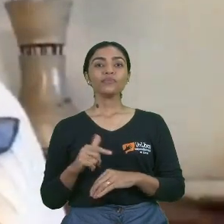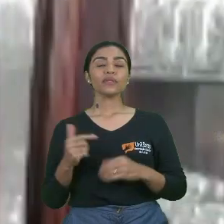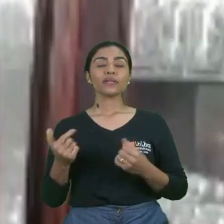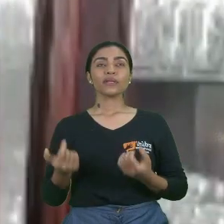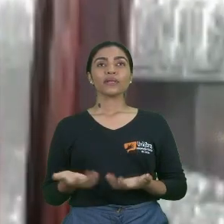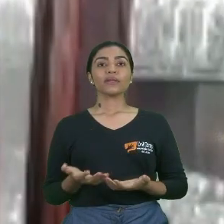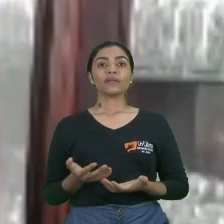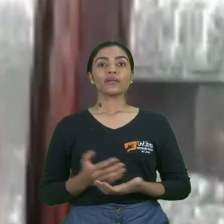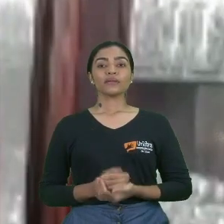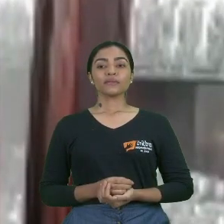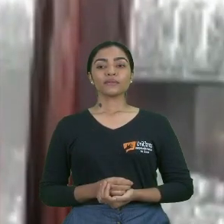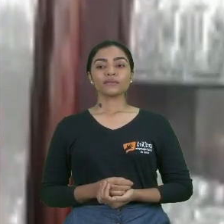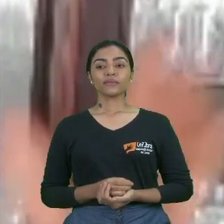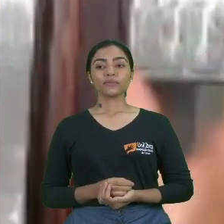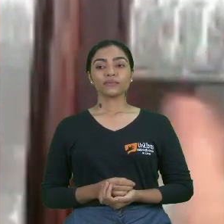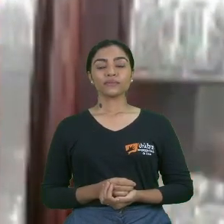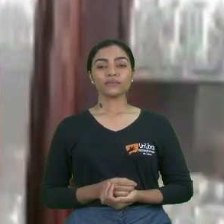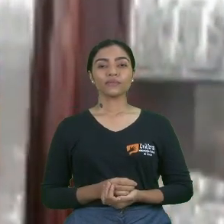professora